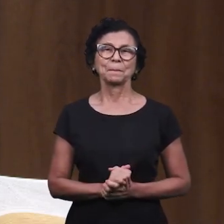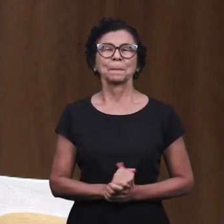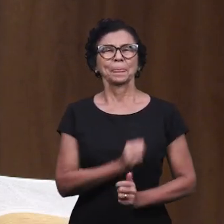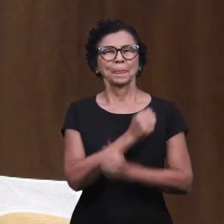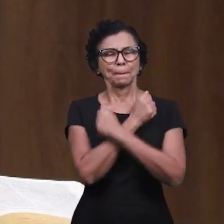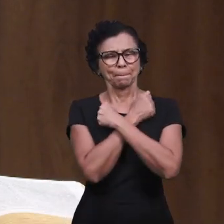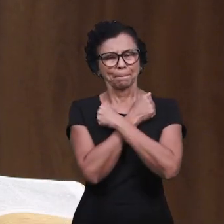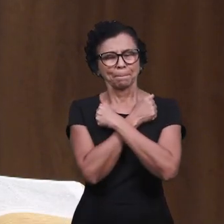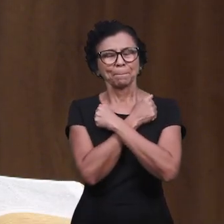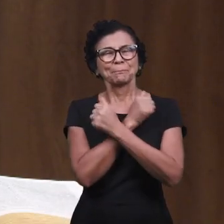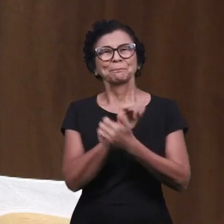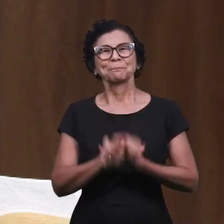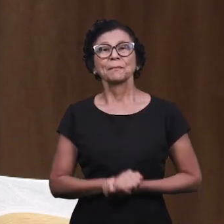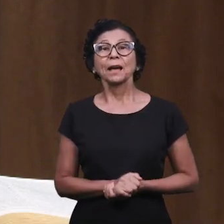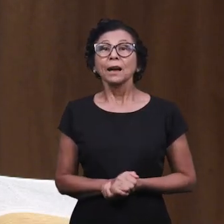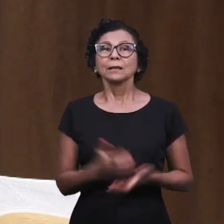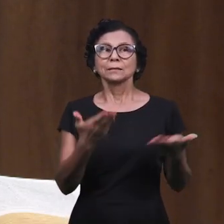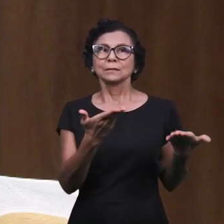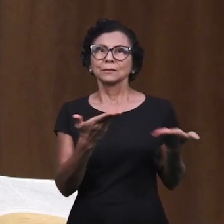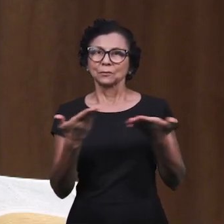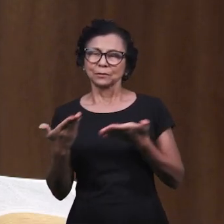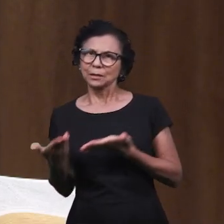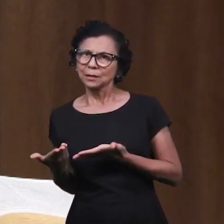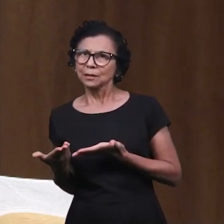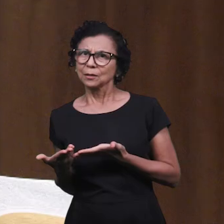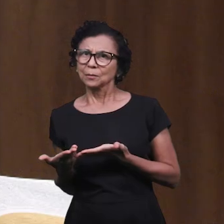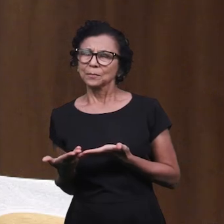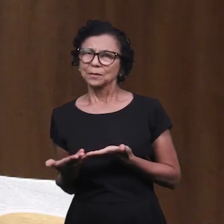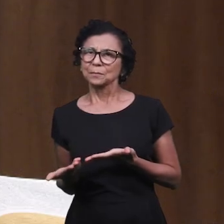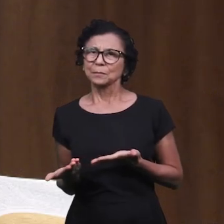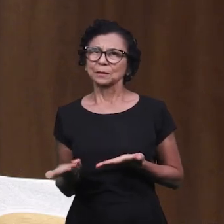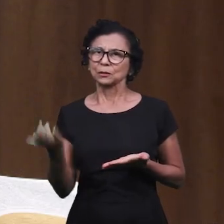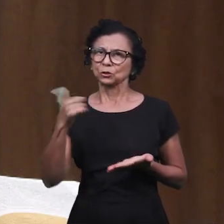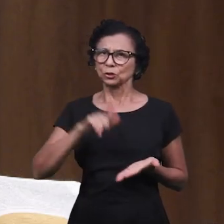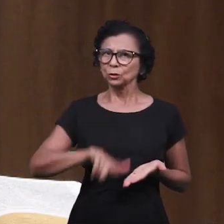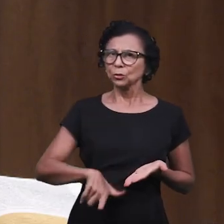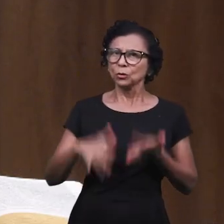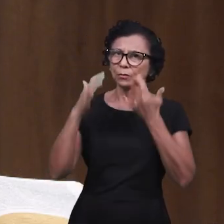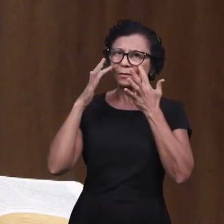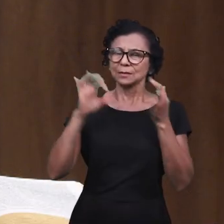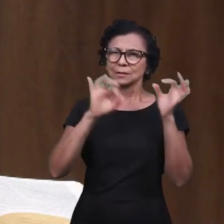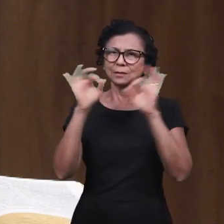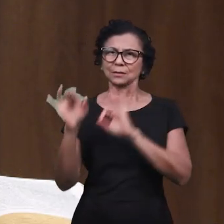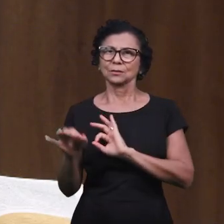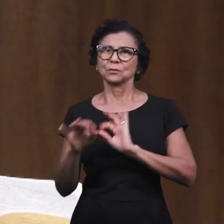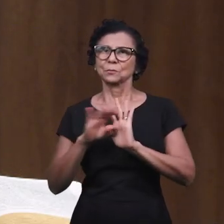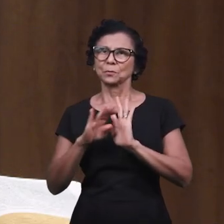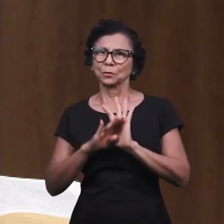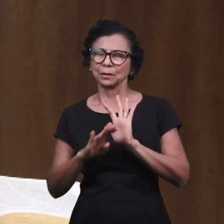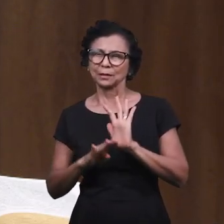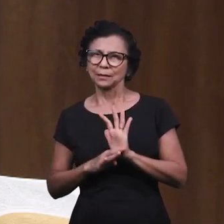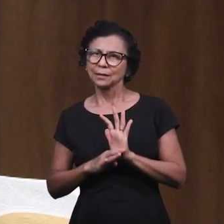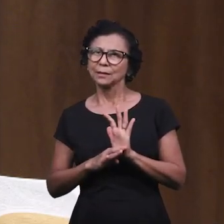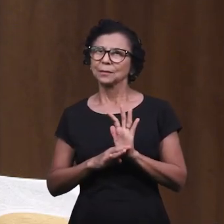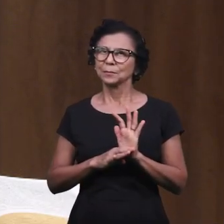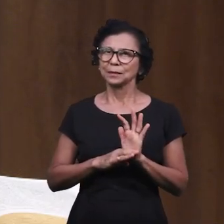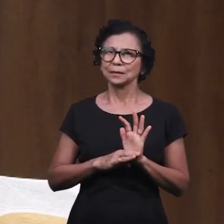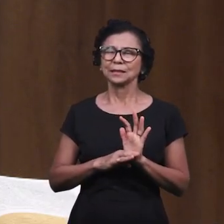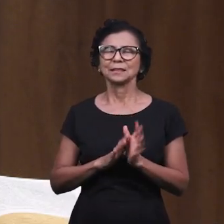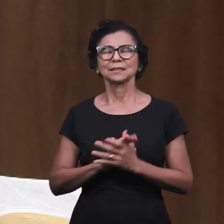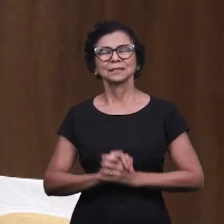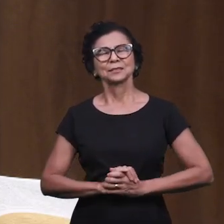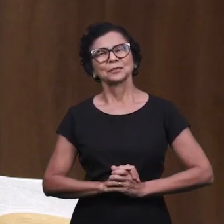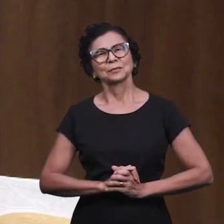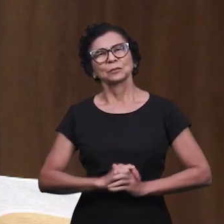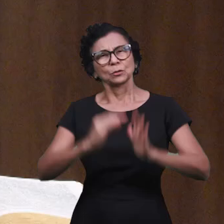Um grande abraço, convidamos para que participe, que esteja sempre conosco aí, ouvindo,